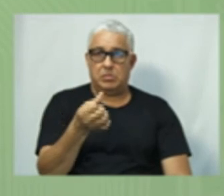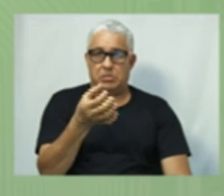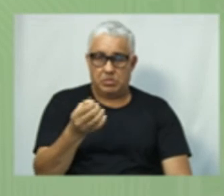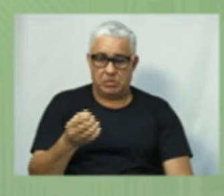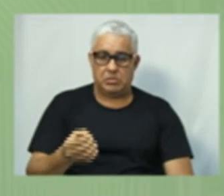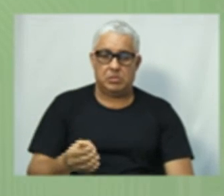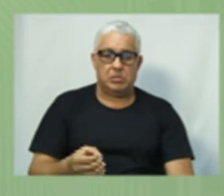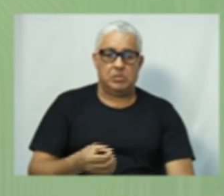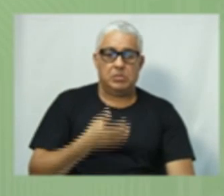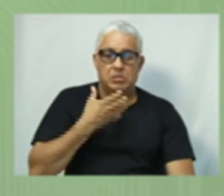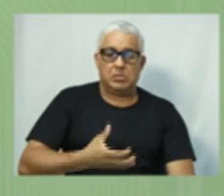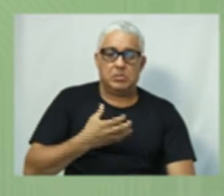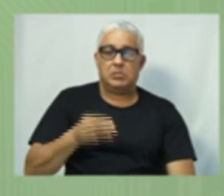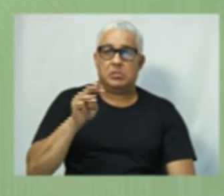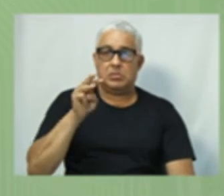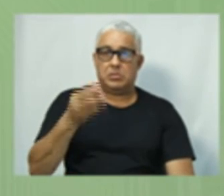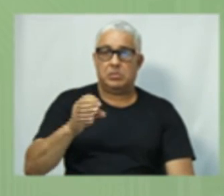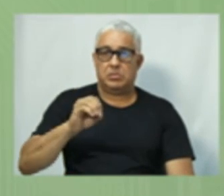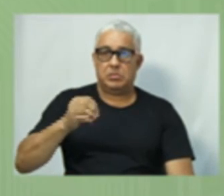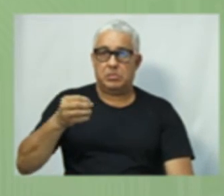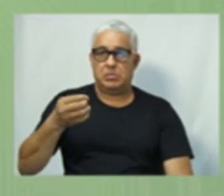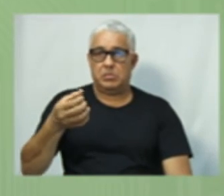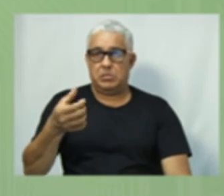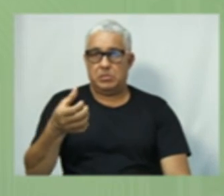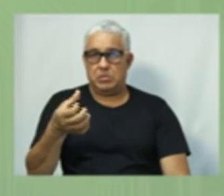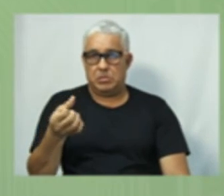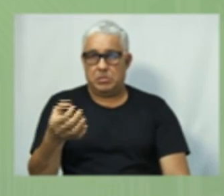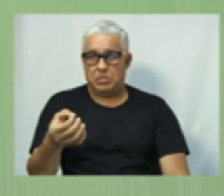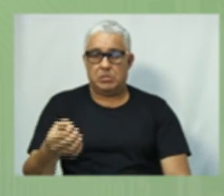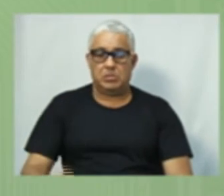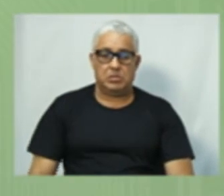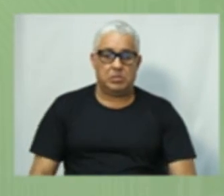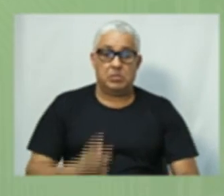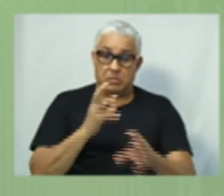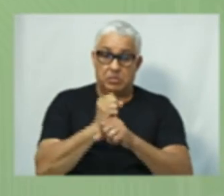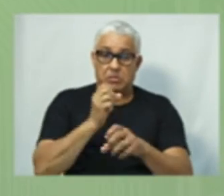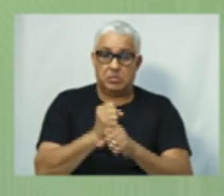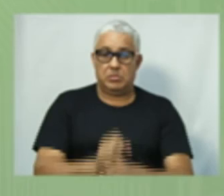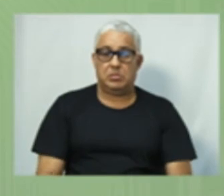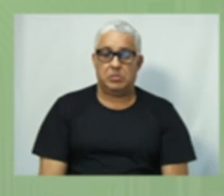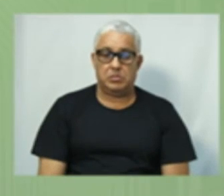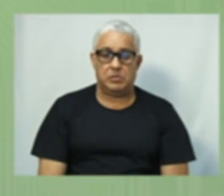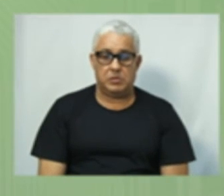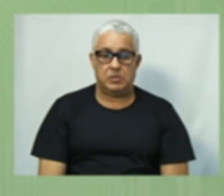Para o cálculo do imposto de renda e do Confins, chegou a como?